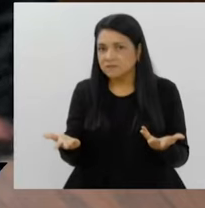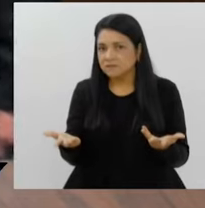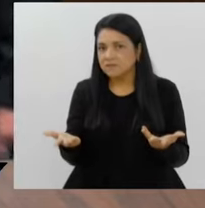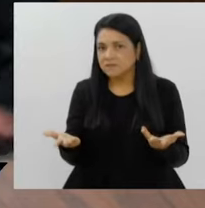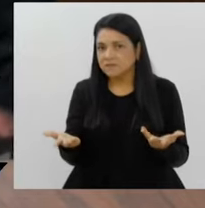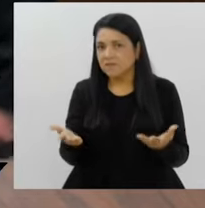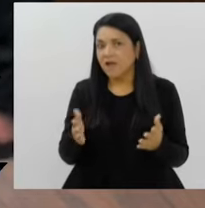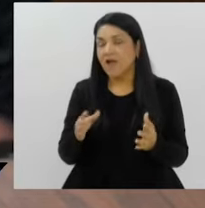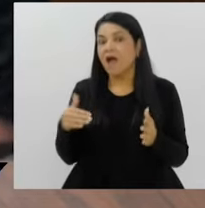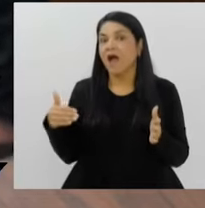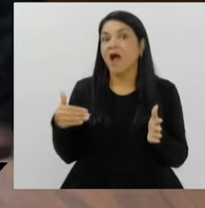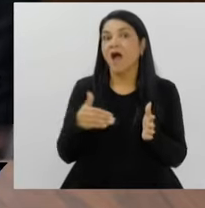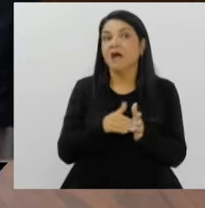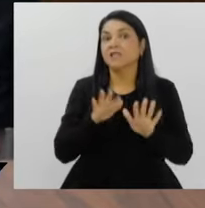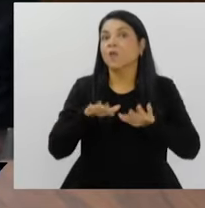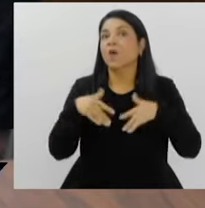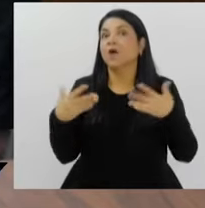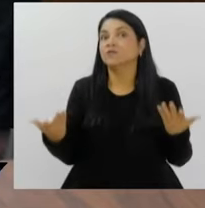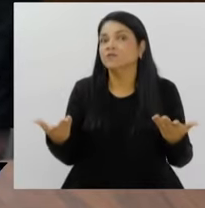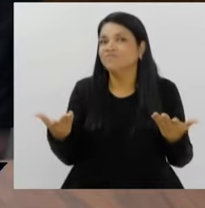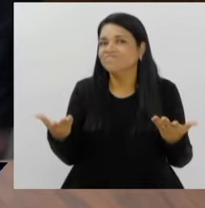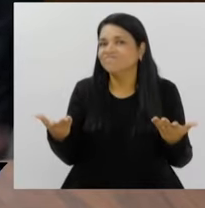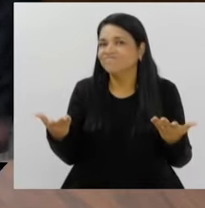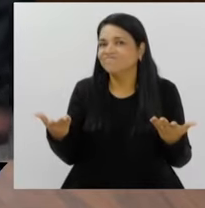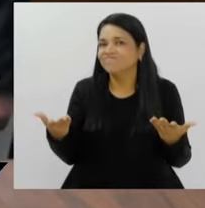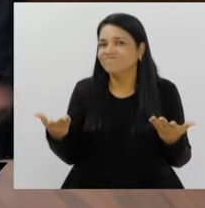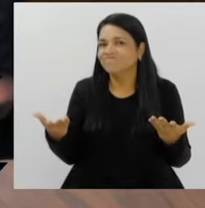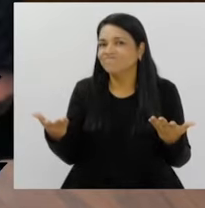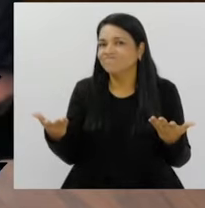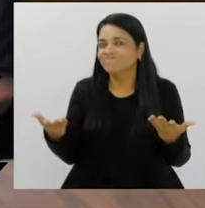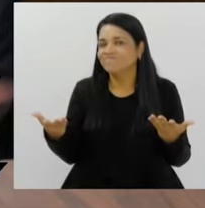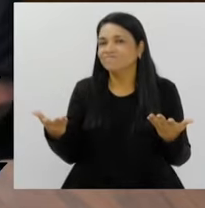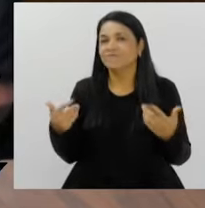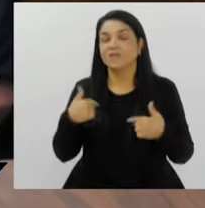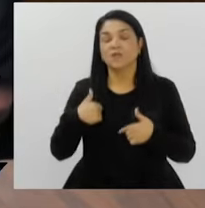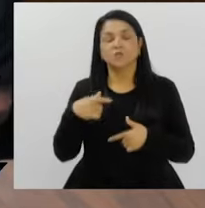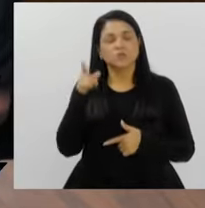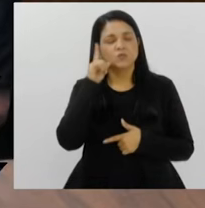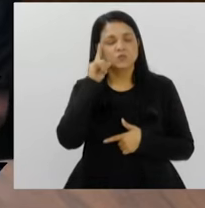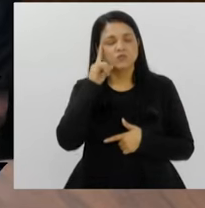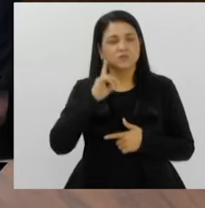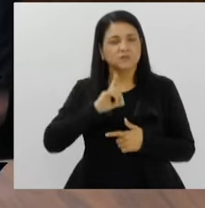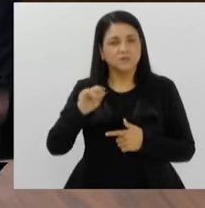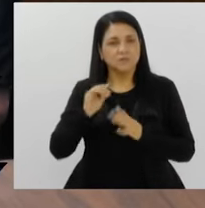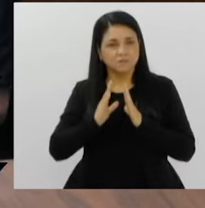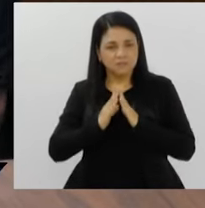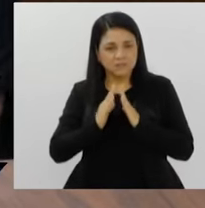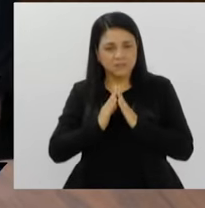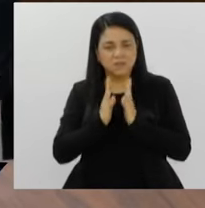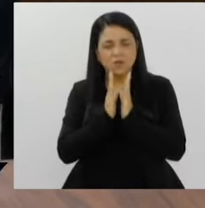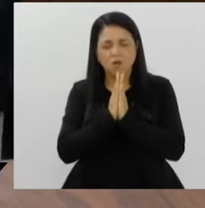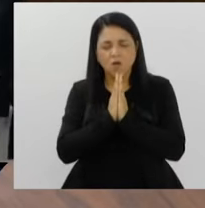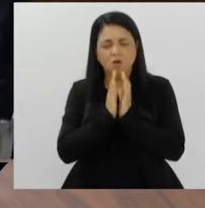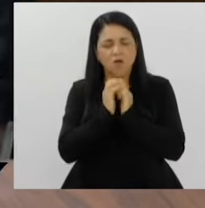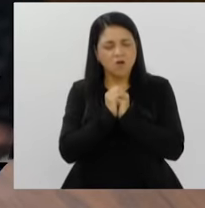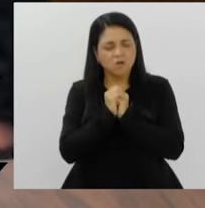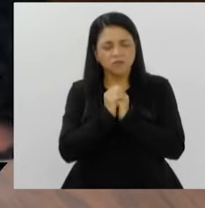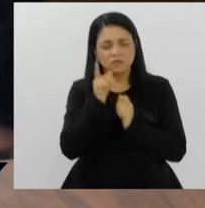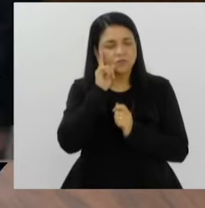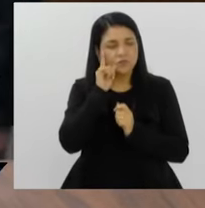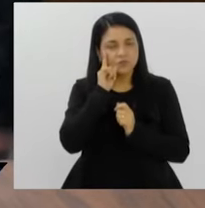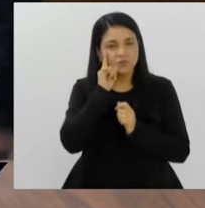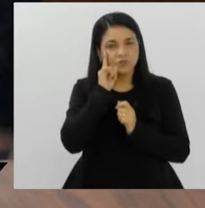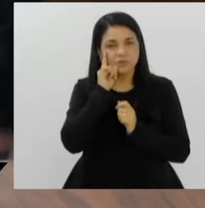Até quando nós vamos ver isso? Eu saio de casa e rezo todo dia para que eu não veja nenhum tipo de